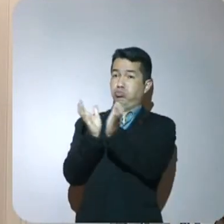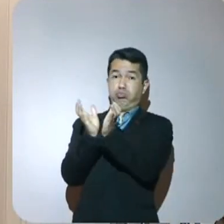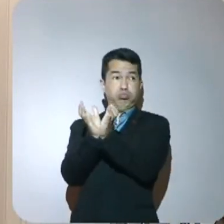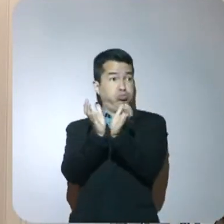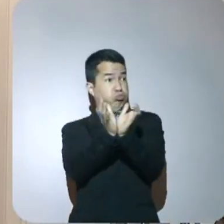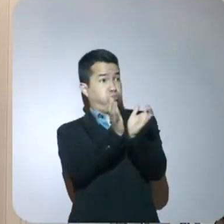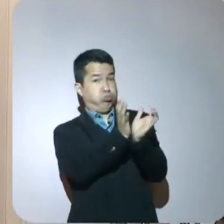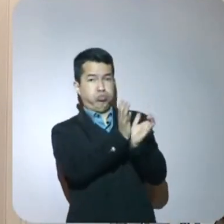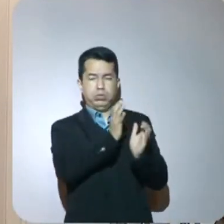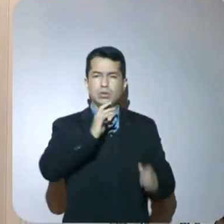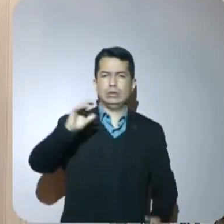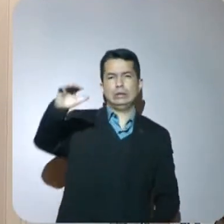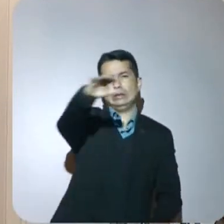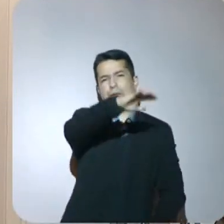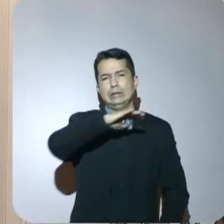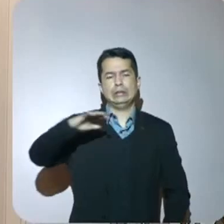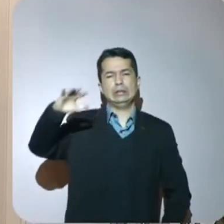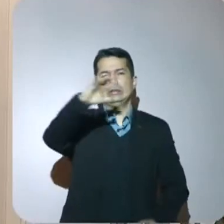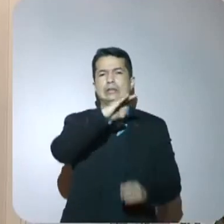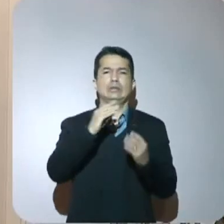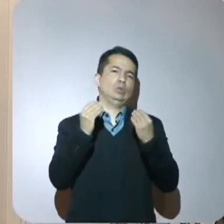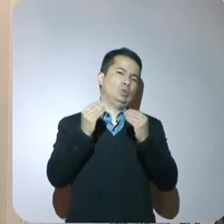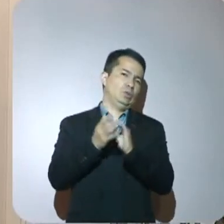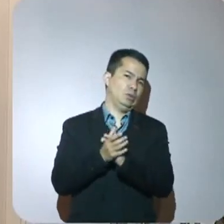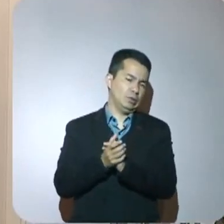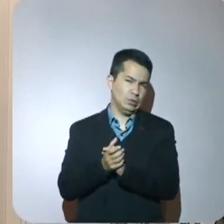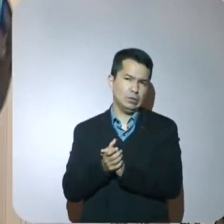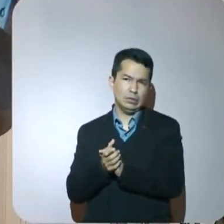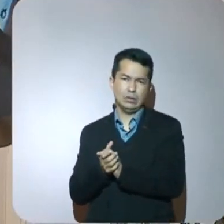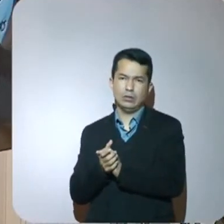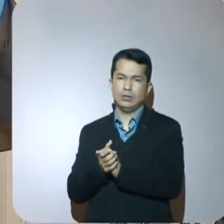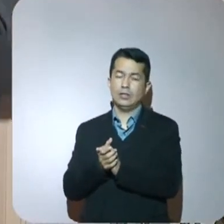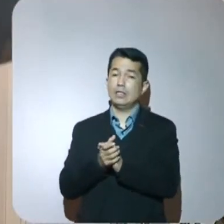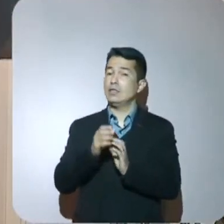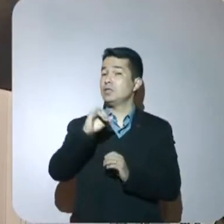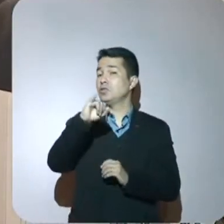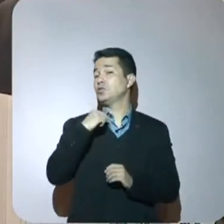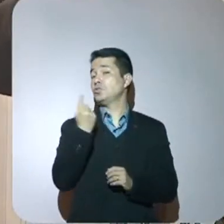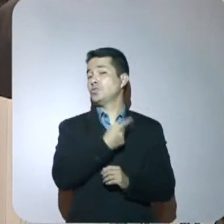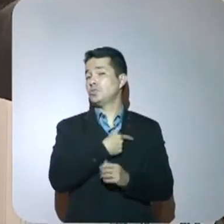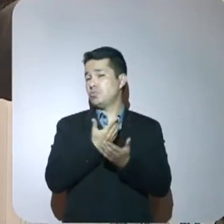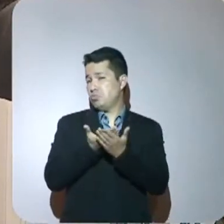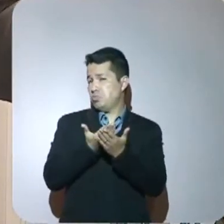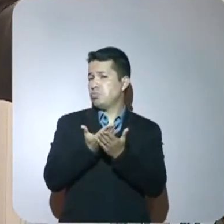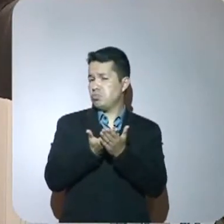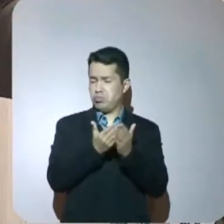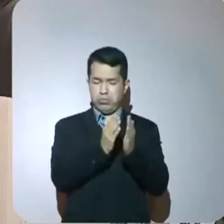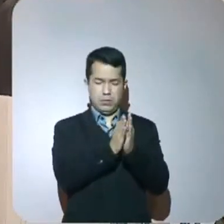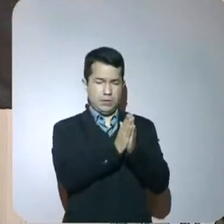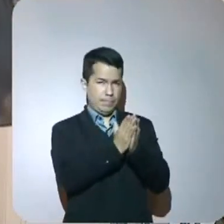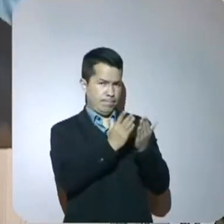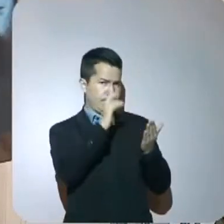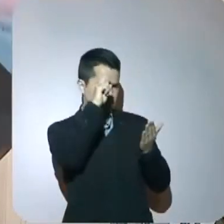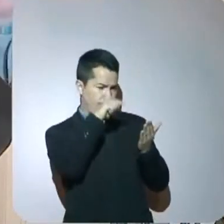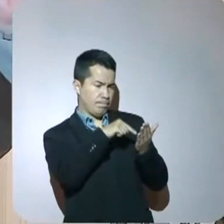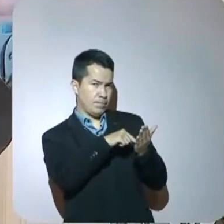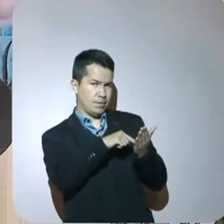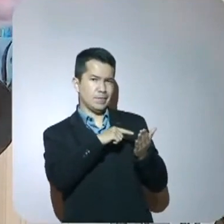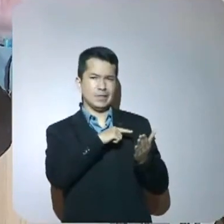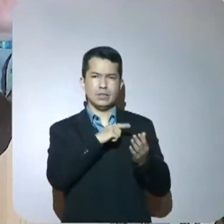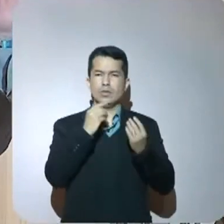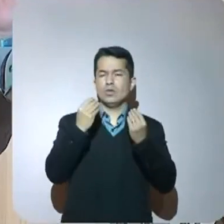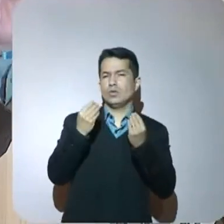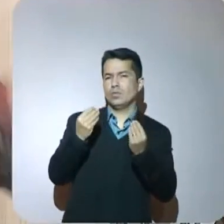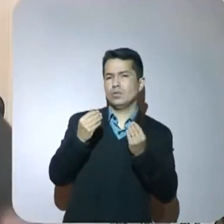a paz, tá? E por uma questão de tempo, não dá para a gente fazer um sermão sobre isso agora, eu vou citar